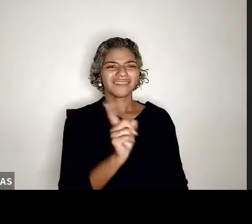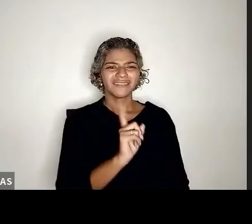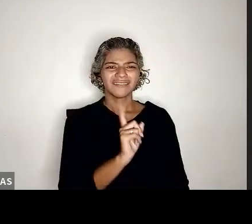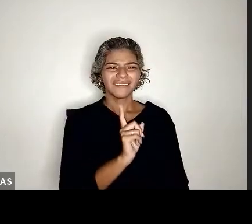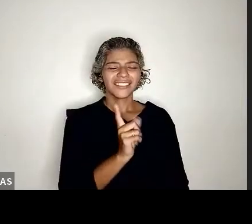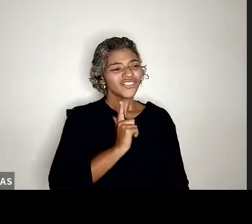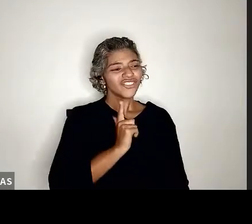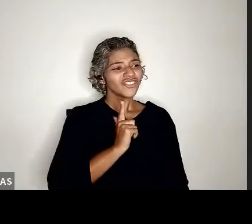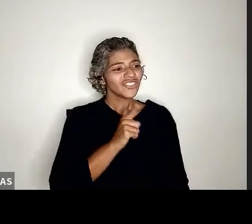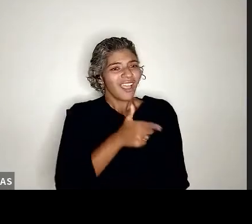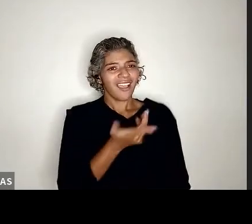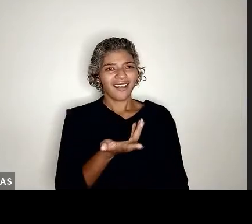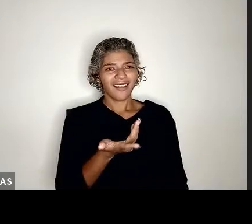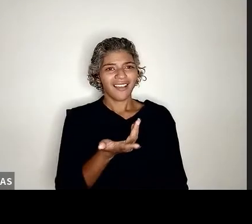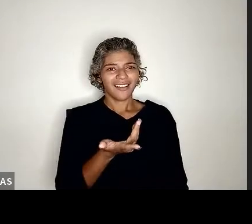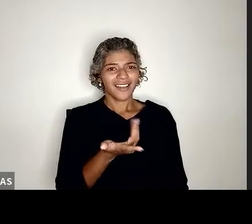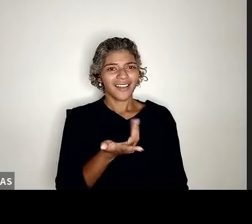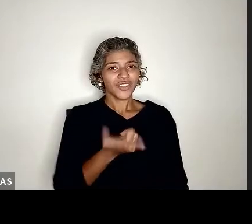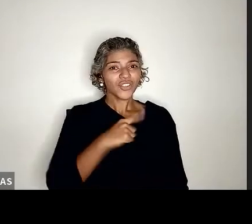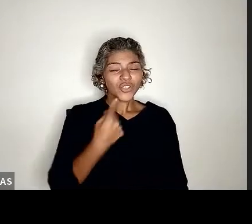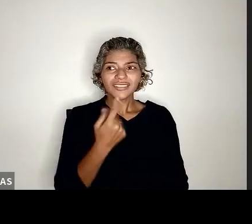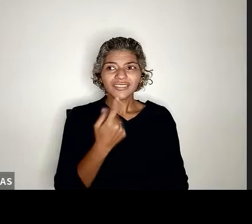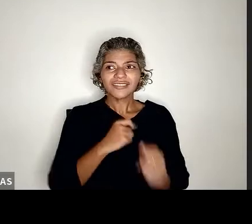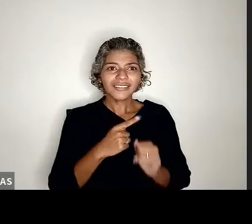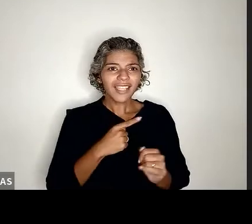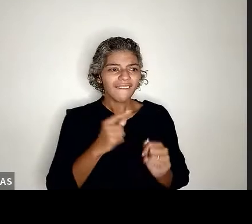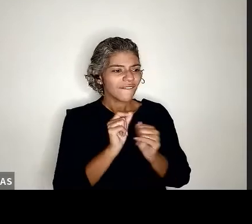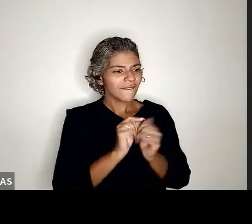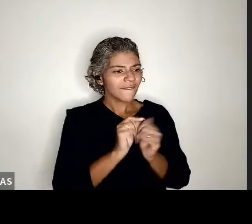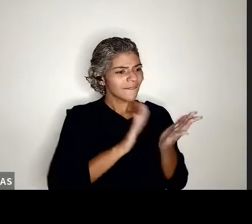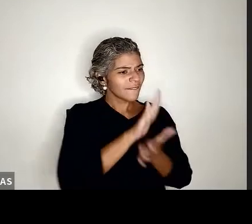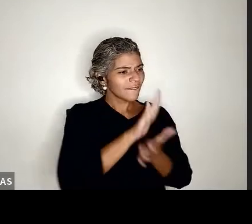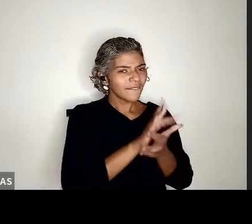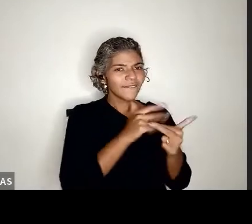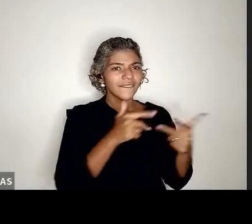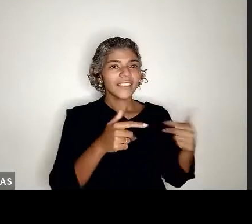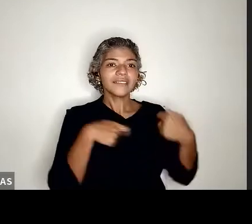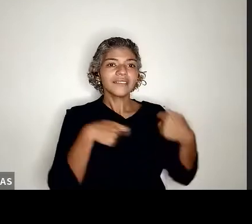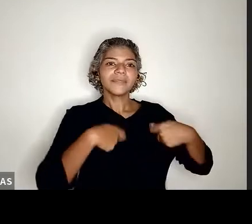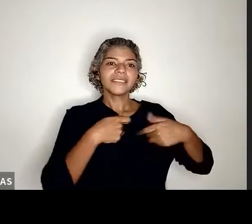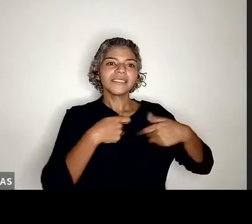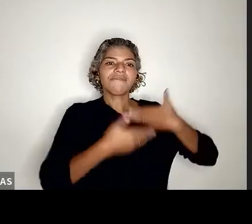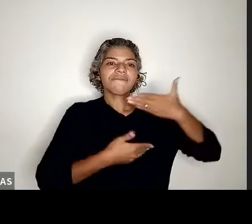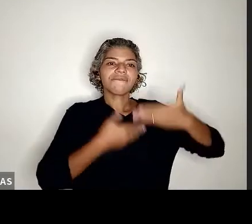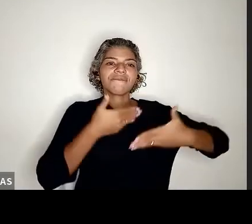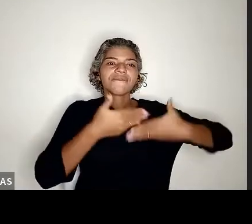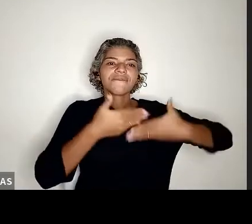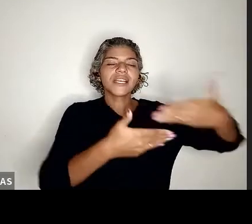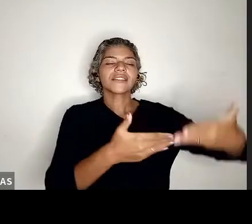produzido. A gente tem que avançar na capacidade de fazer este conhecimento